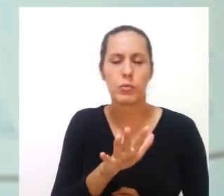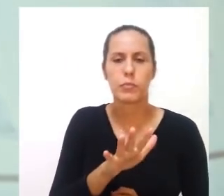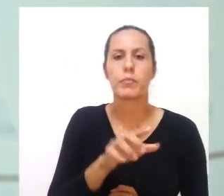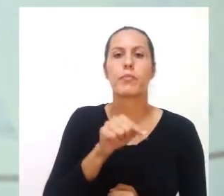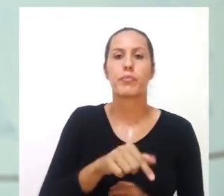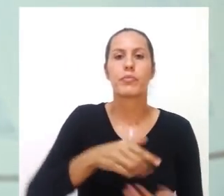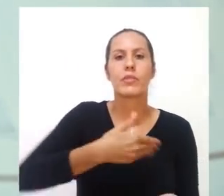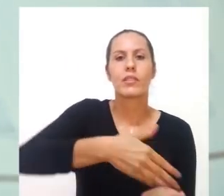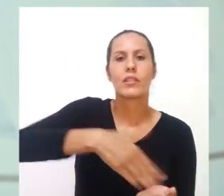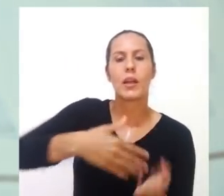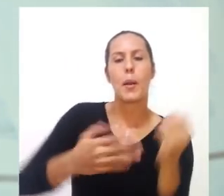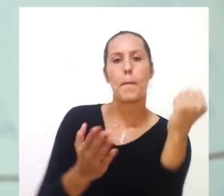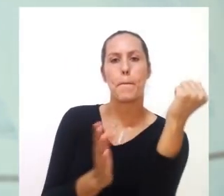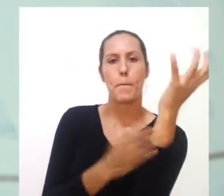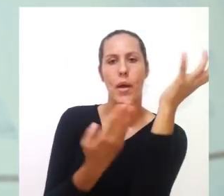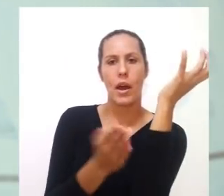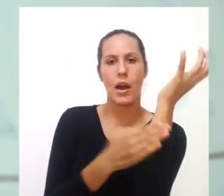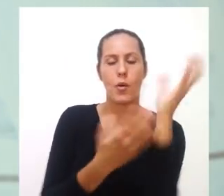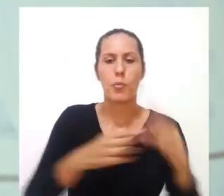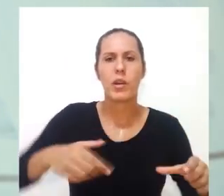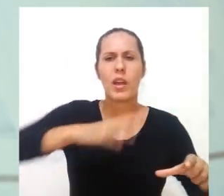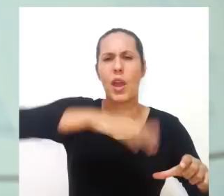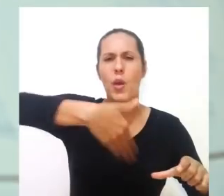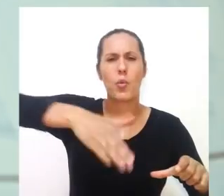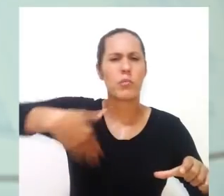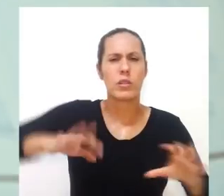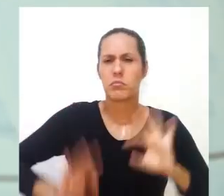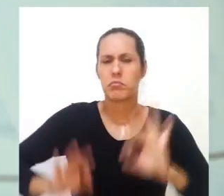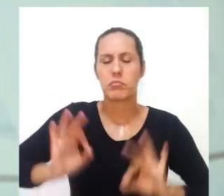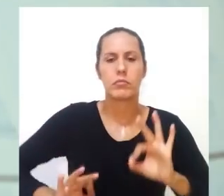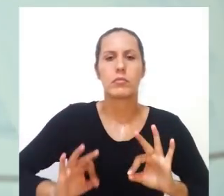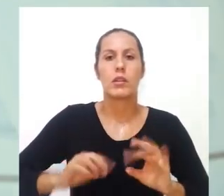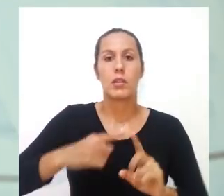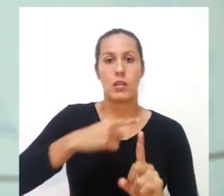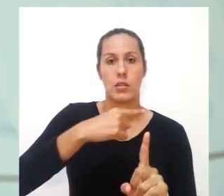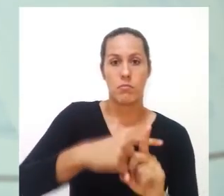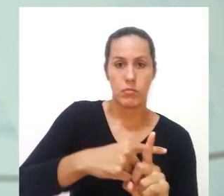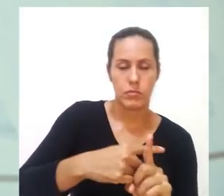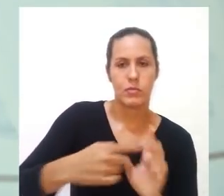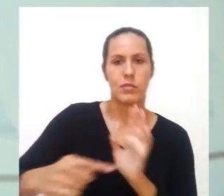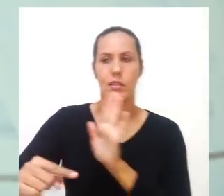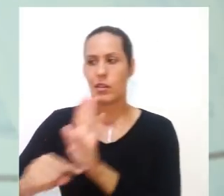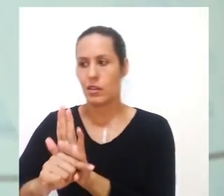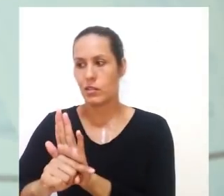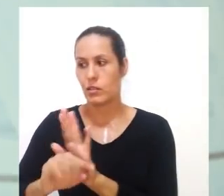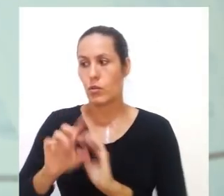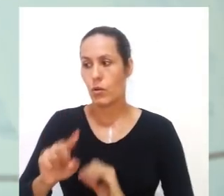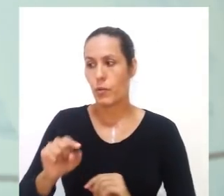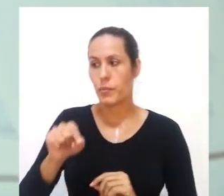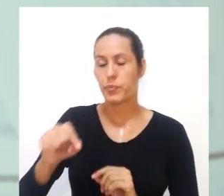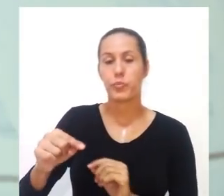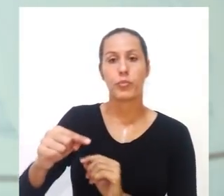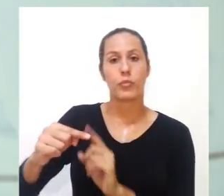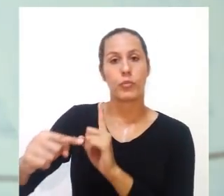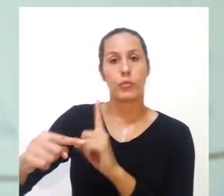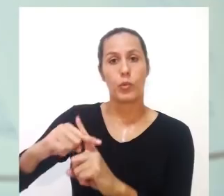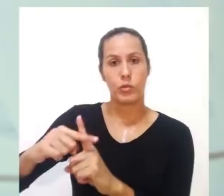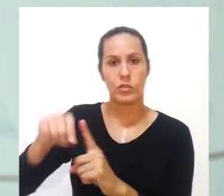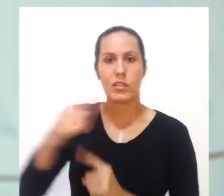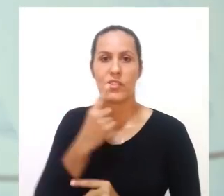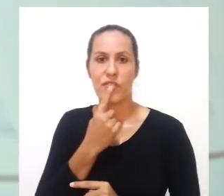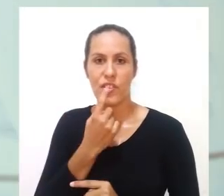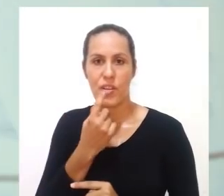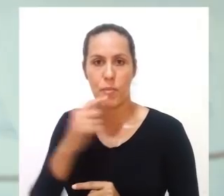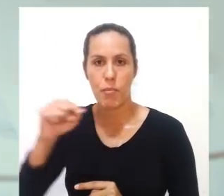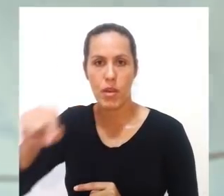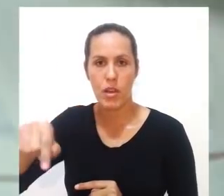fiz pintar essa tábua, a gente pega aqui, ó, o negativo, o positivo. Notem que o fio vermelho está ligado